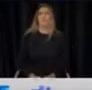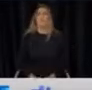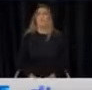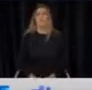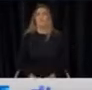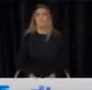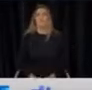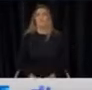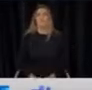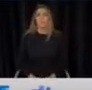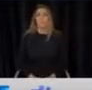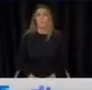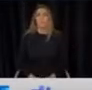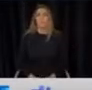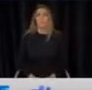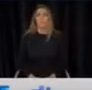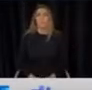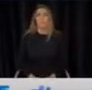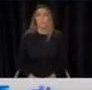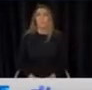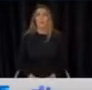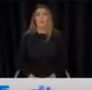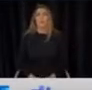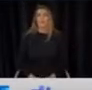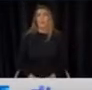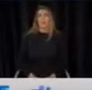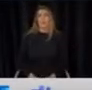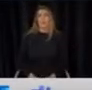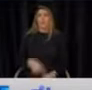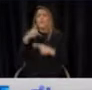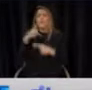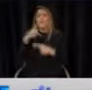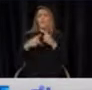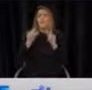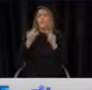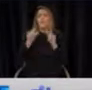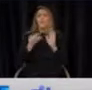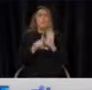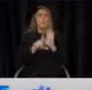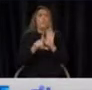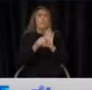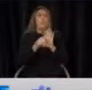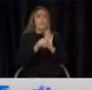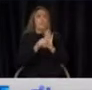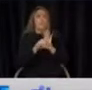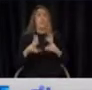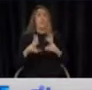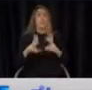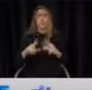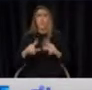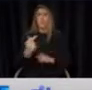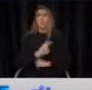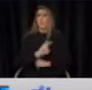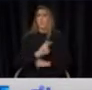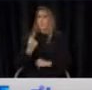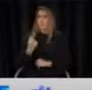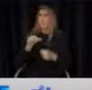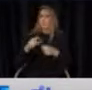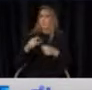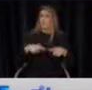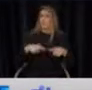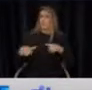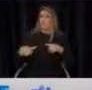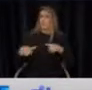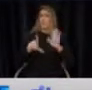Falando um pouquinho da legislação, tudo que nós fazemos, nós seguimos uma legislação. E a gente fala que